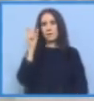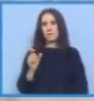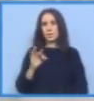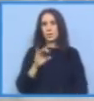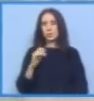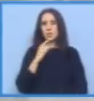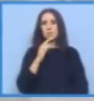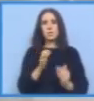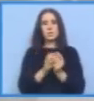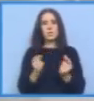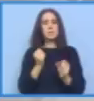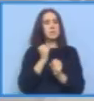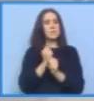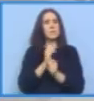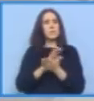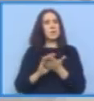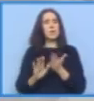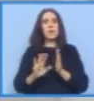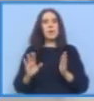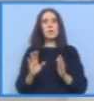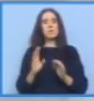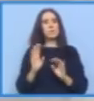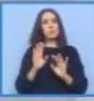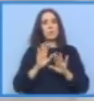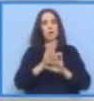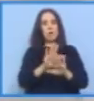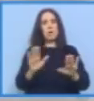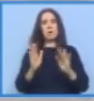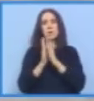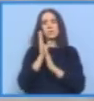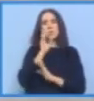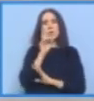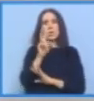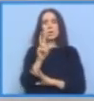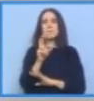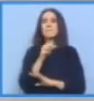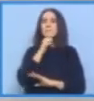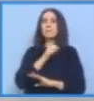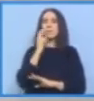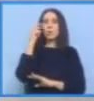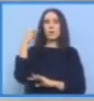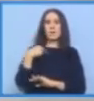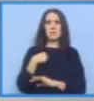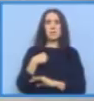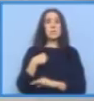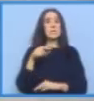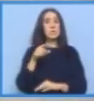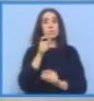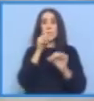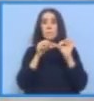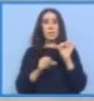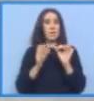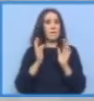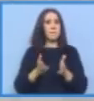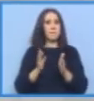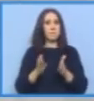rezar se não fizermos mais nada, é estarmos ali, olharmos para Deus e deixarmos-nos olhar por Ele. E nisto não são precisas palavras. Portanto,